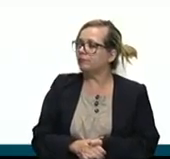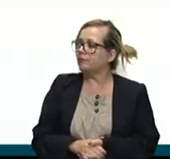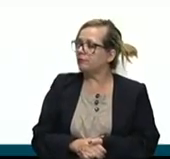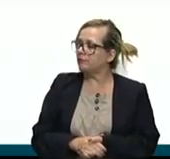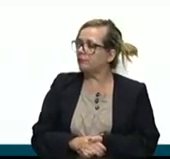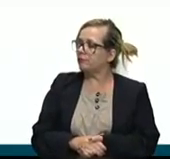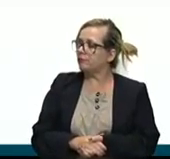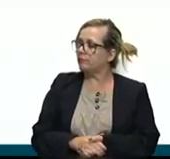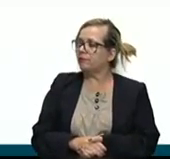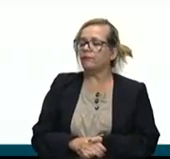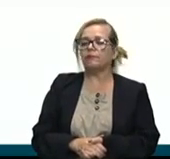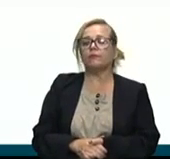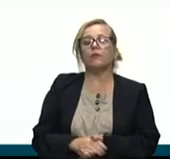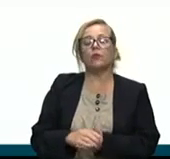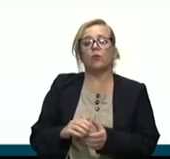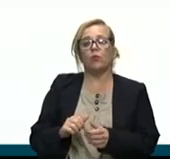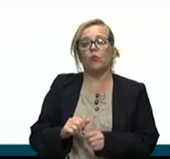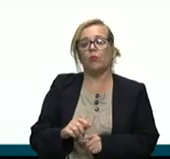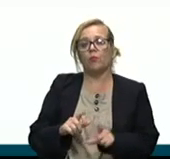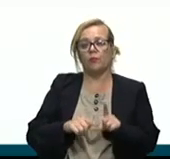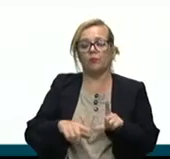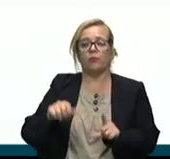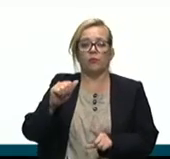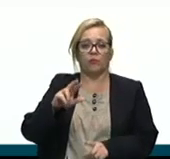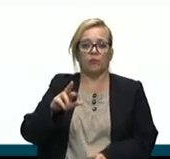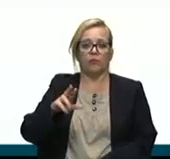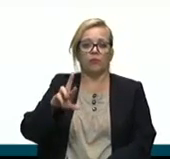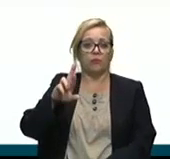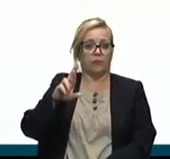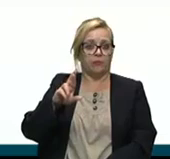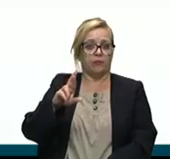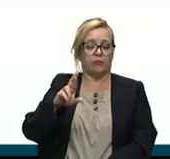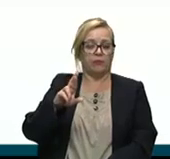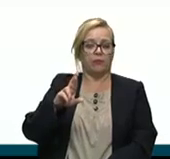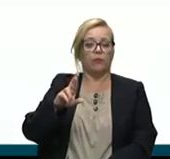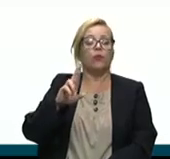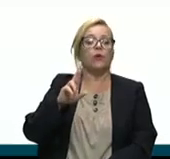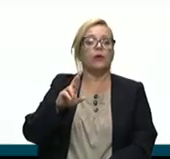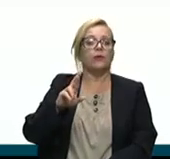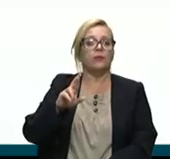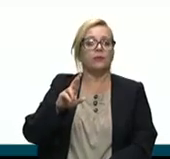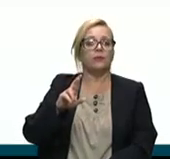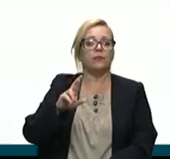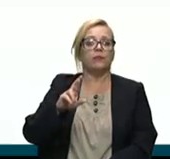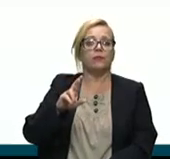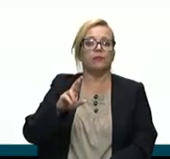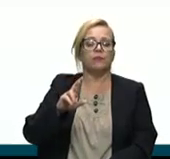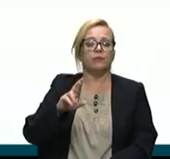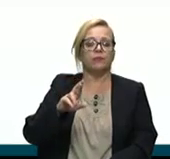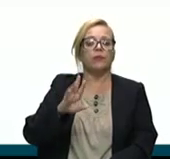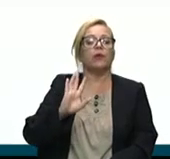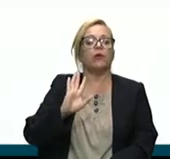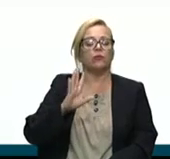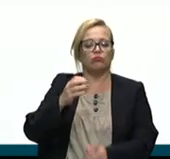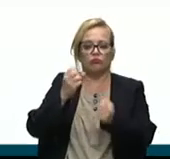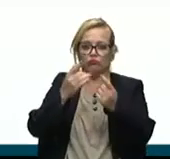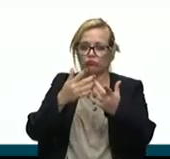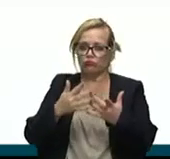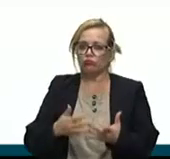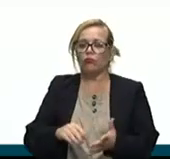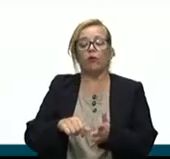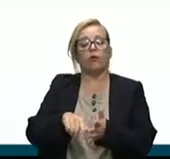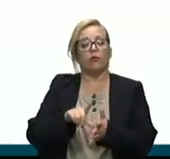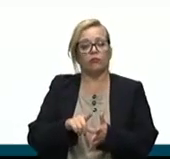é o a é igual ao r. O que é o r? Coeficiente